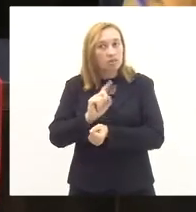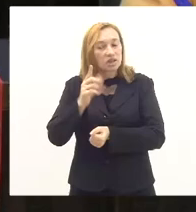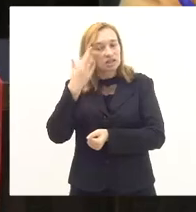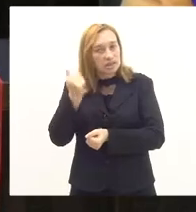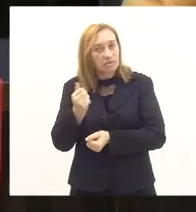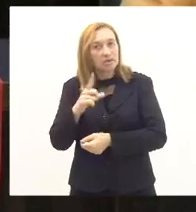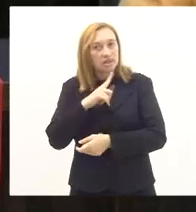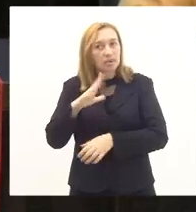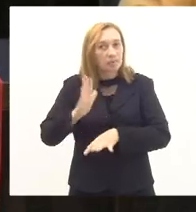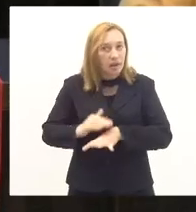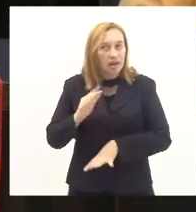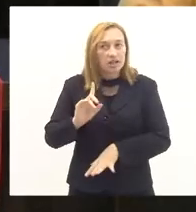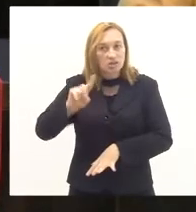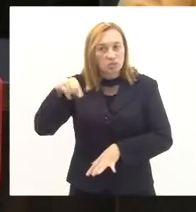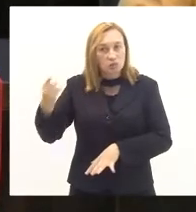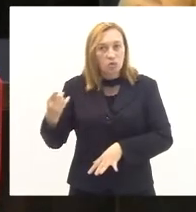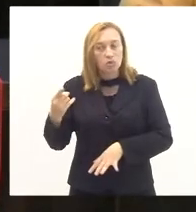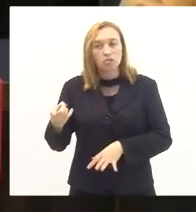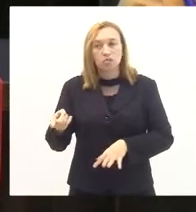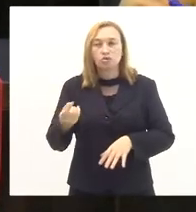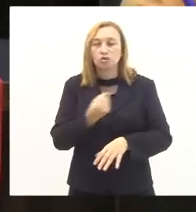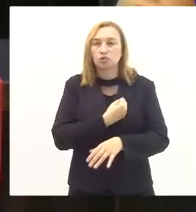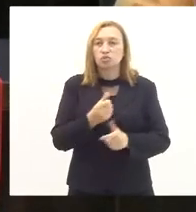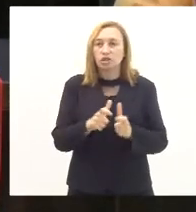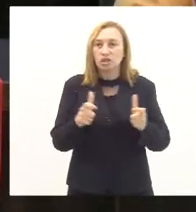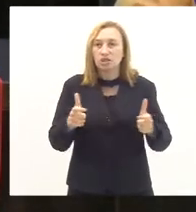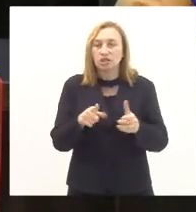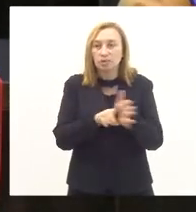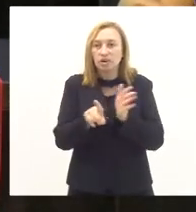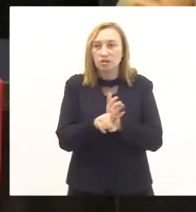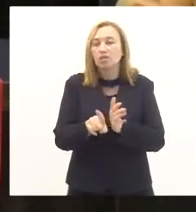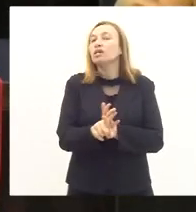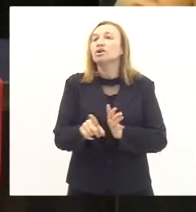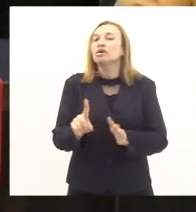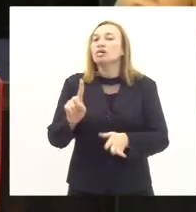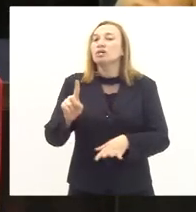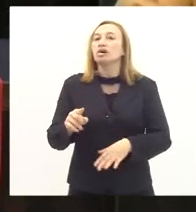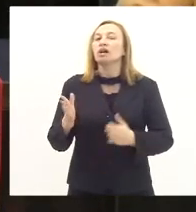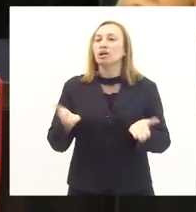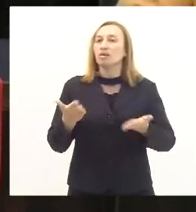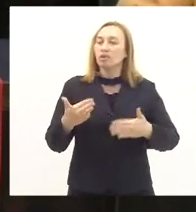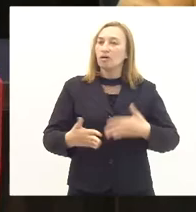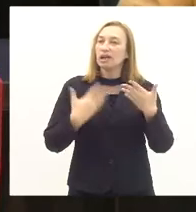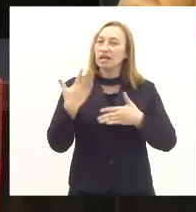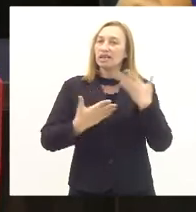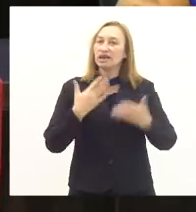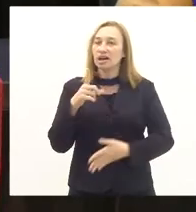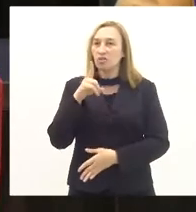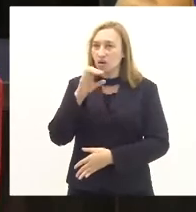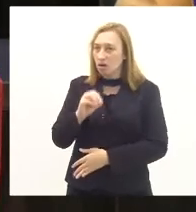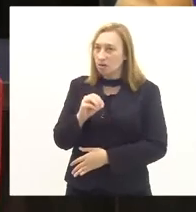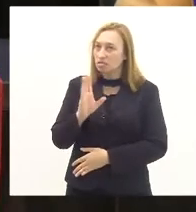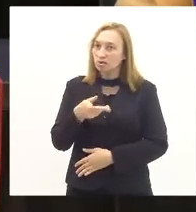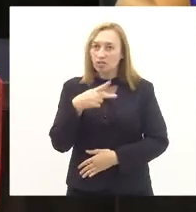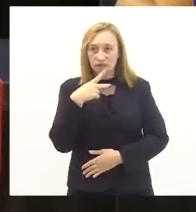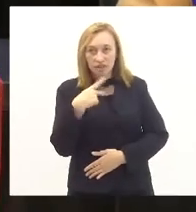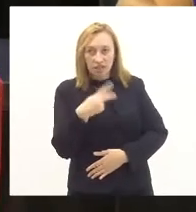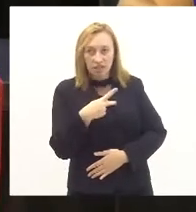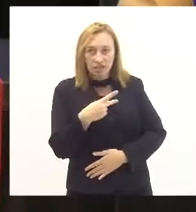vem depois uma outra leva. Passo, então, com muito prazer ao Cláudio. Como eu já disse, é